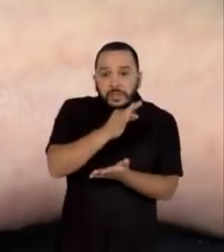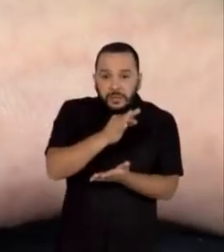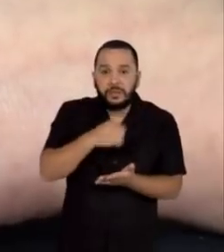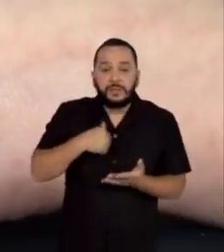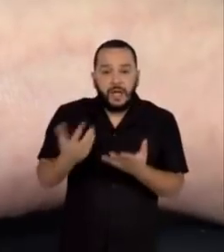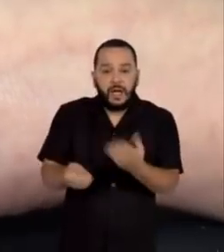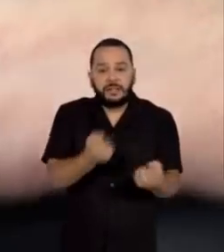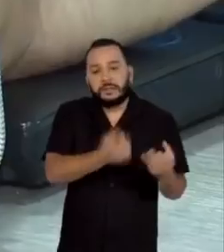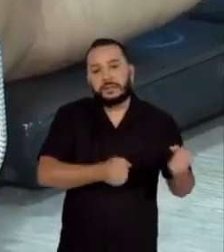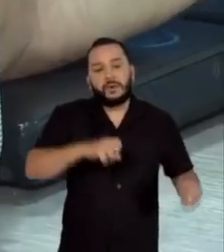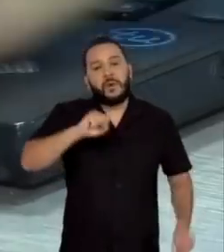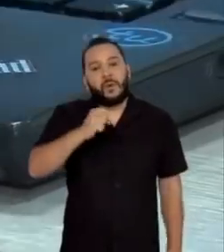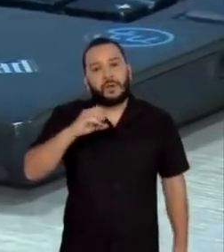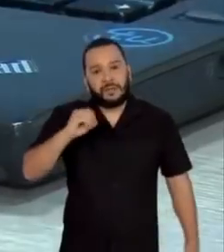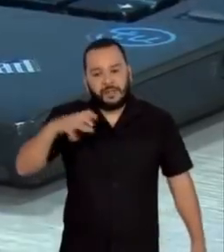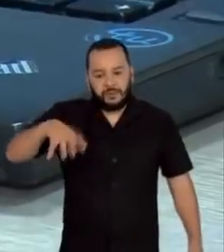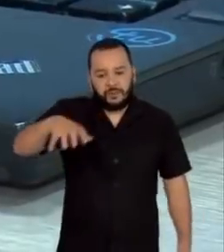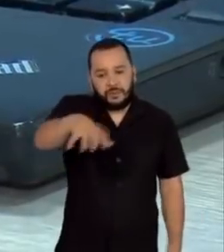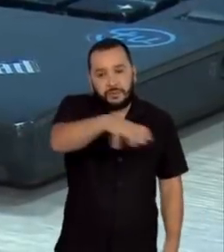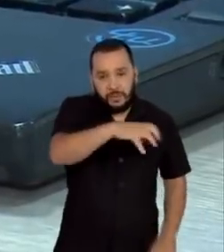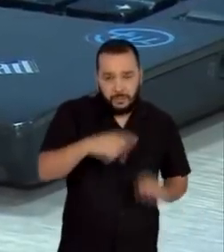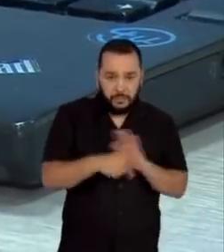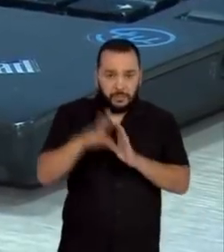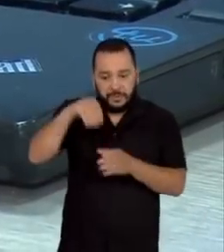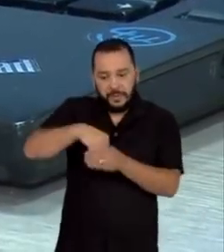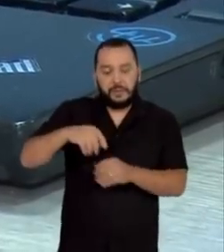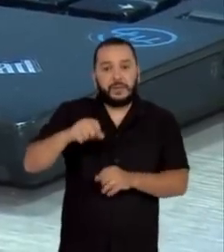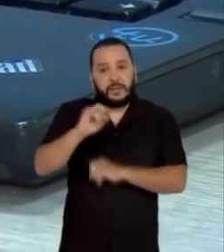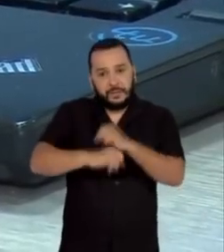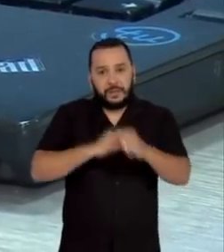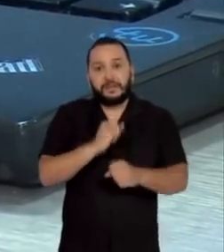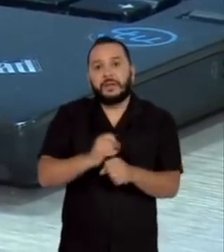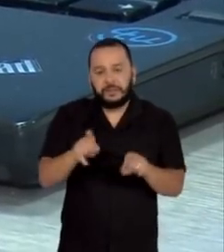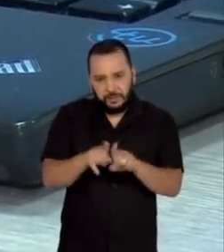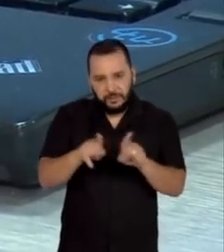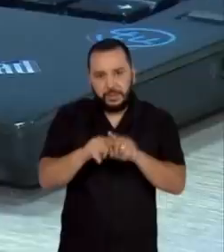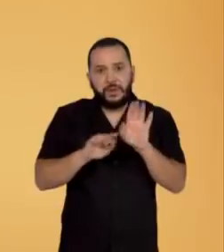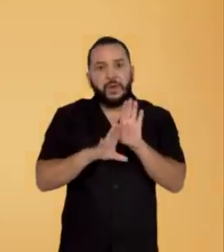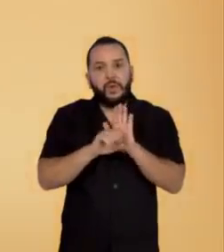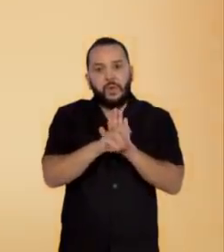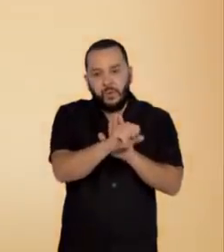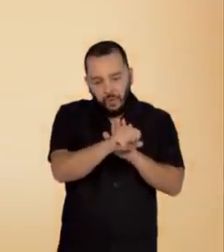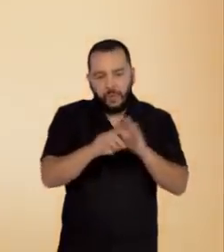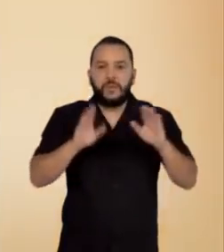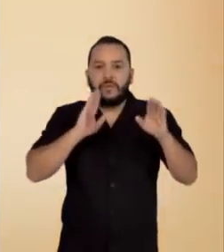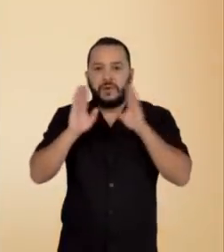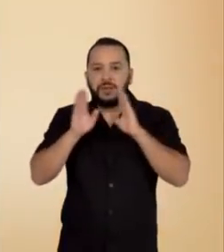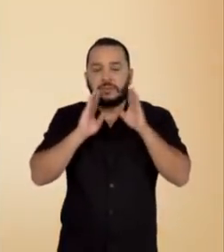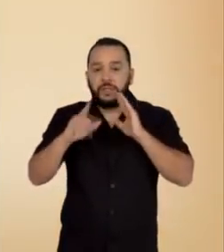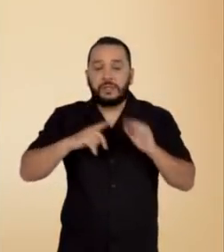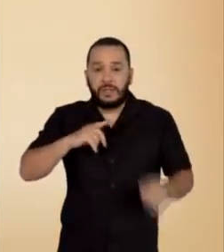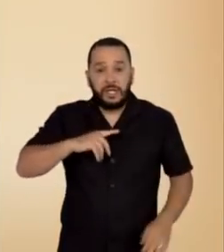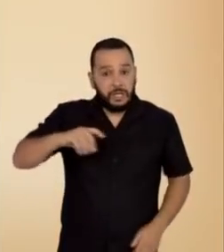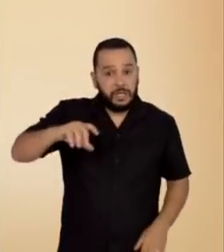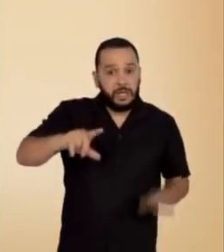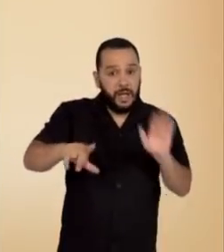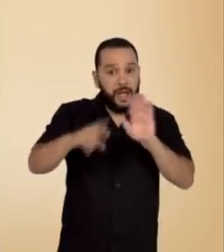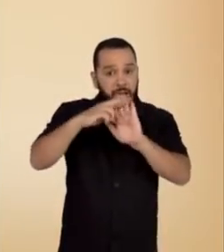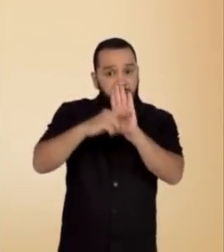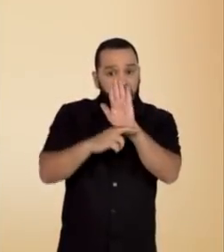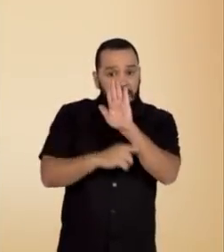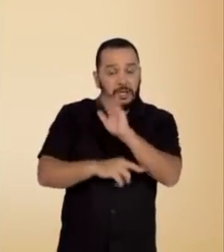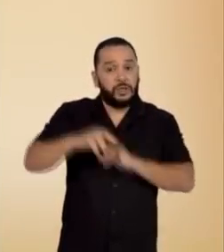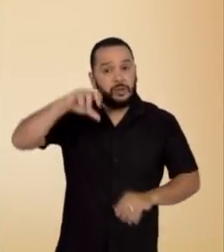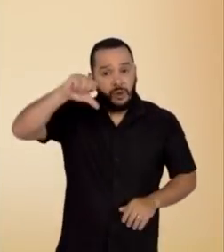adesão de 80 entidades ligadas ao setor, entre elas as gigantes Google e Facebook. São 9 artigos para governos,